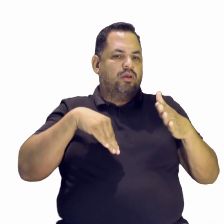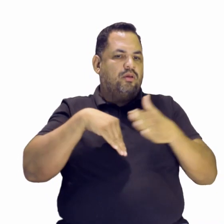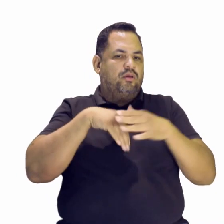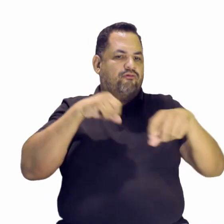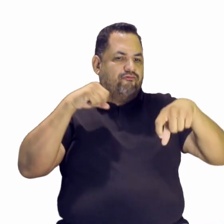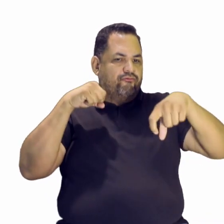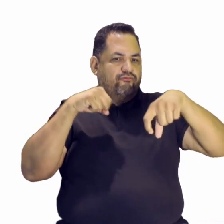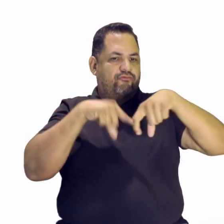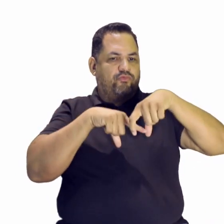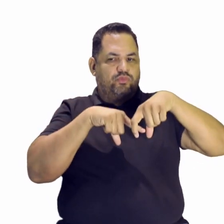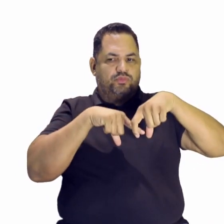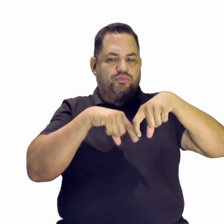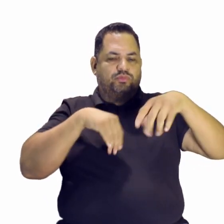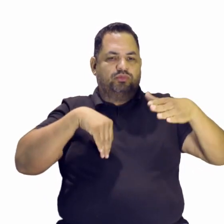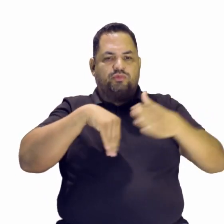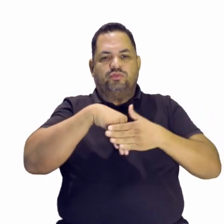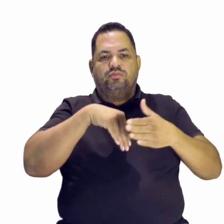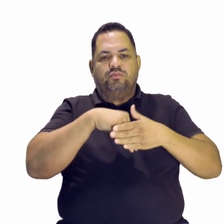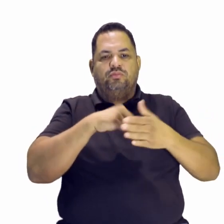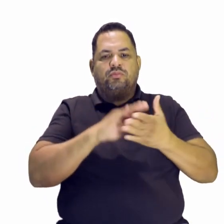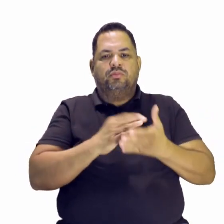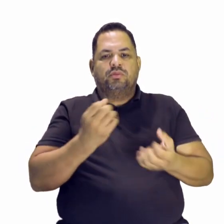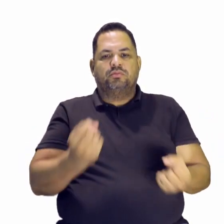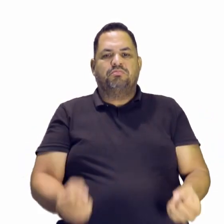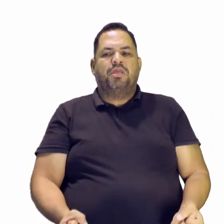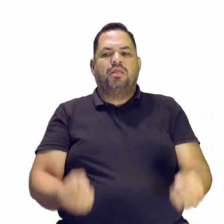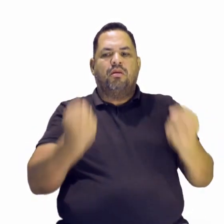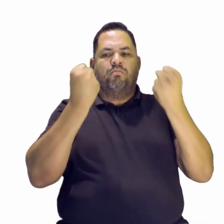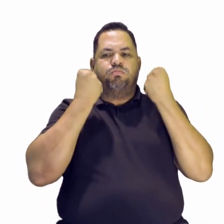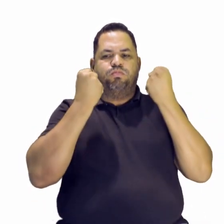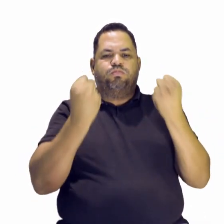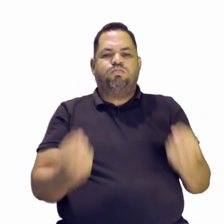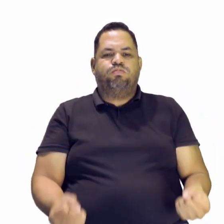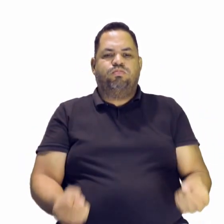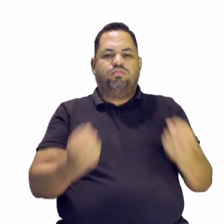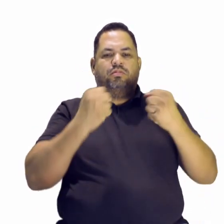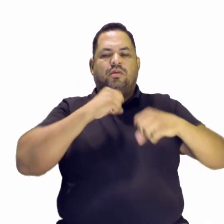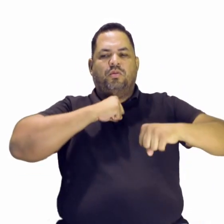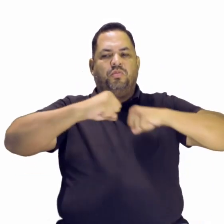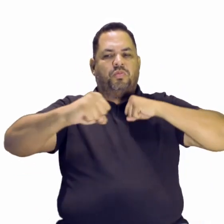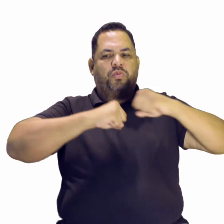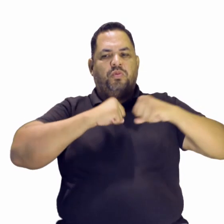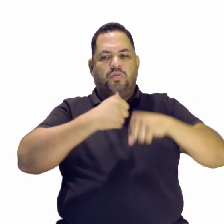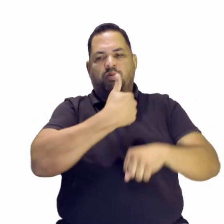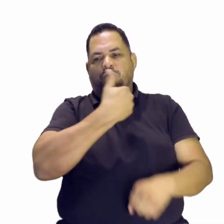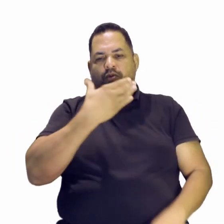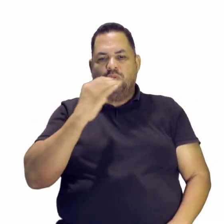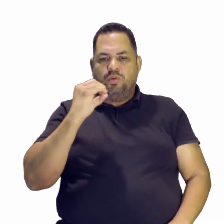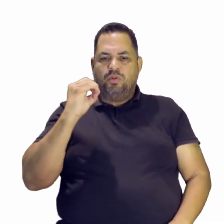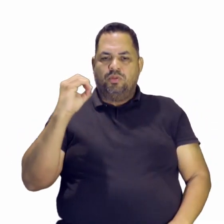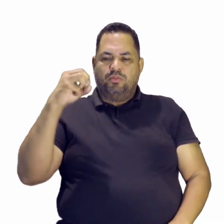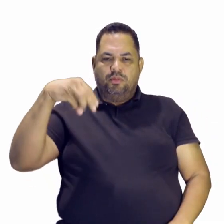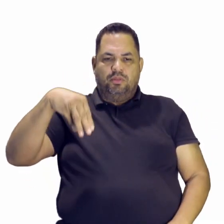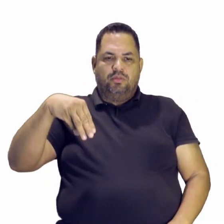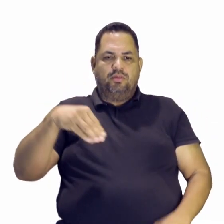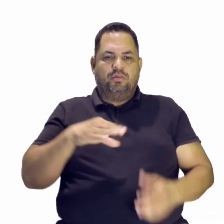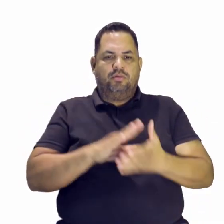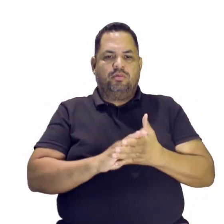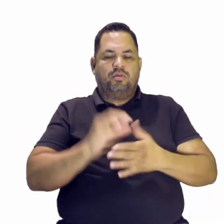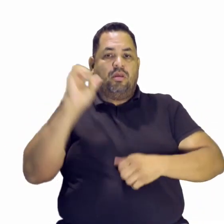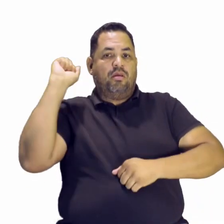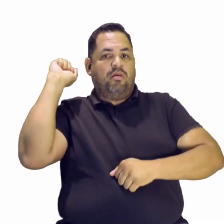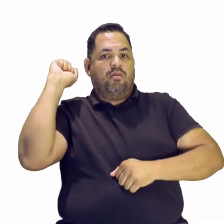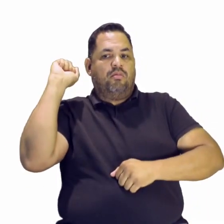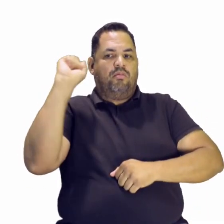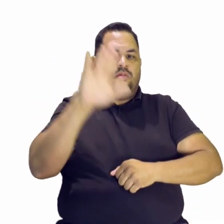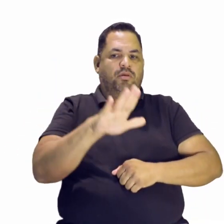A? Será que é a letra B, o levantamento de peso? Será que é a letra C, corrida de 100 metros? Ou ainda será